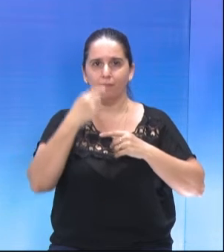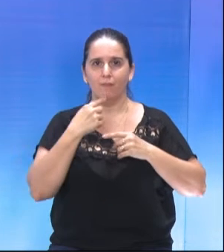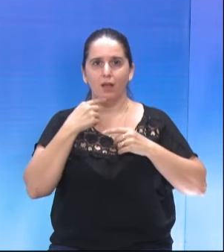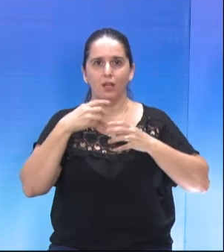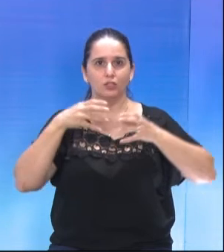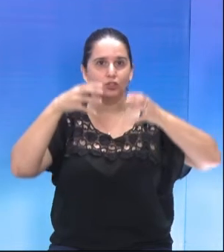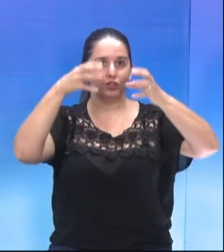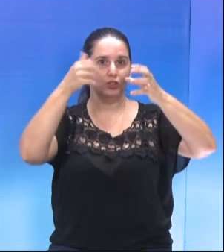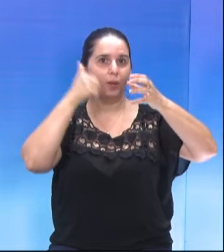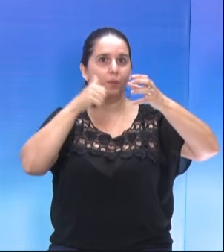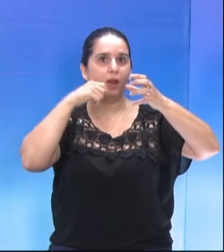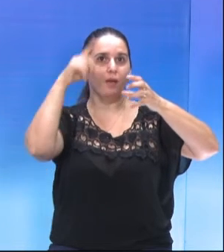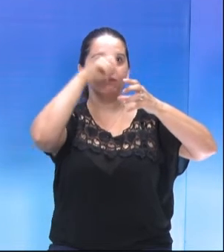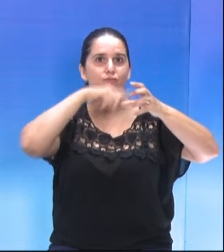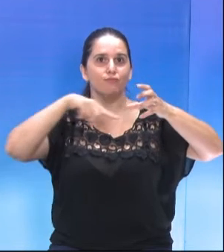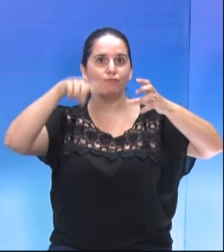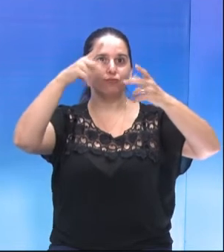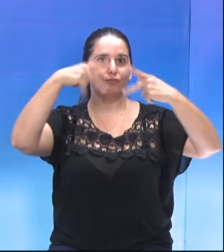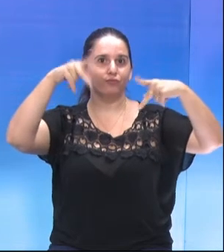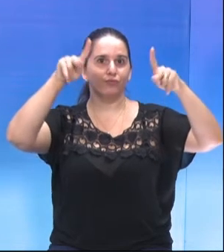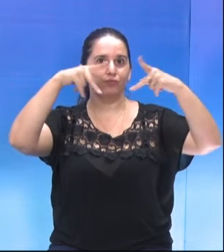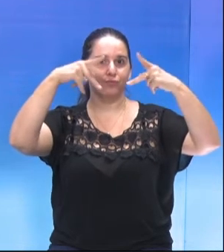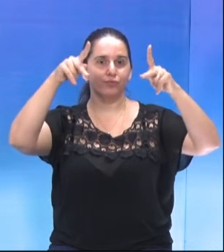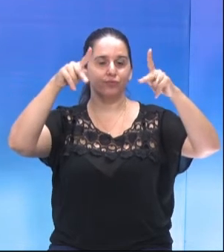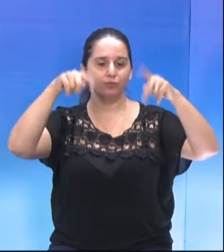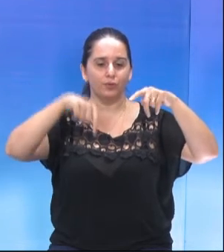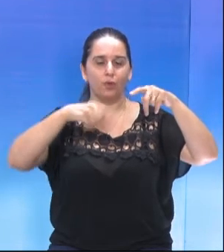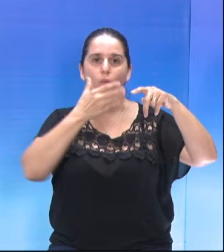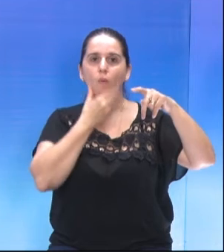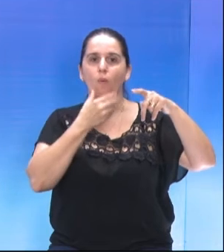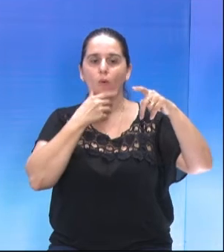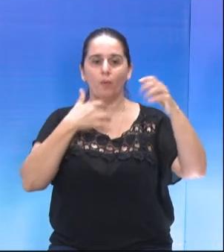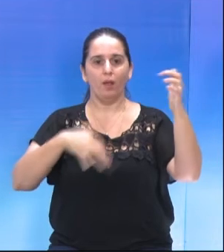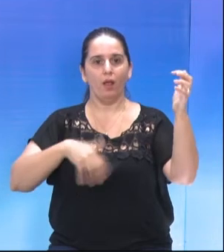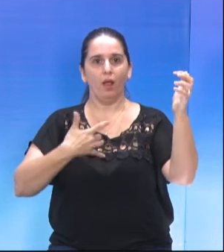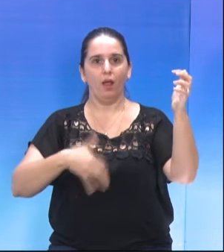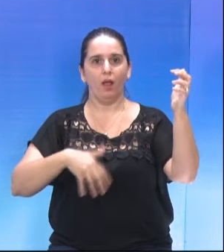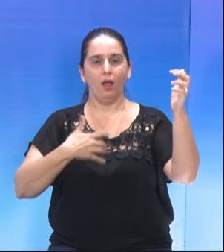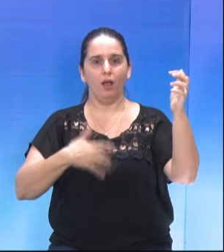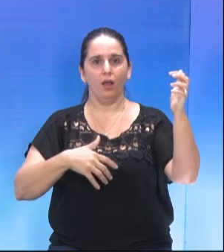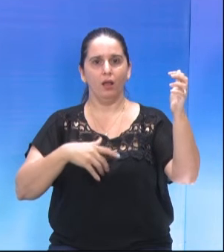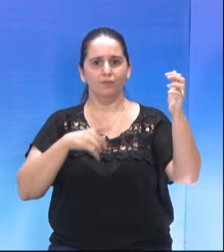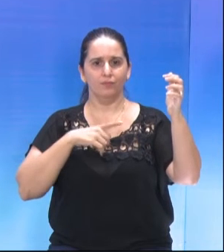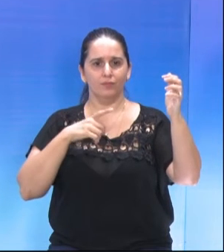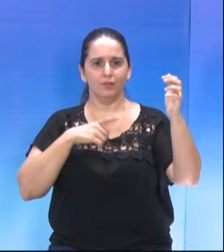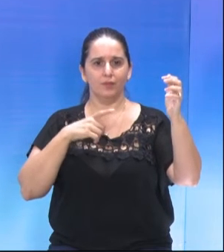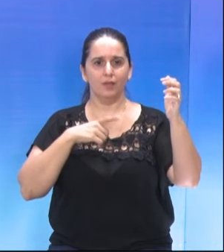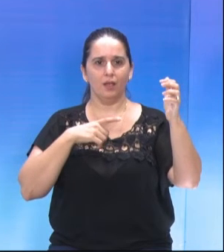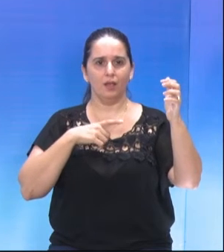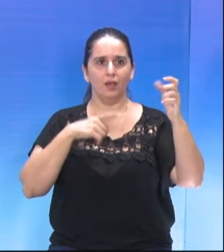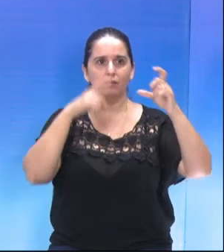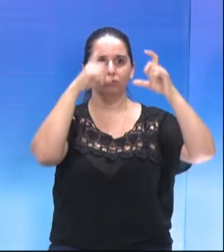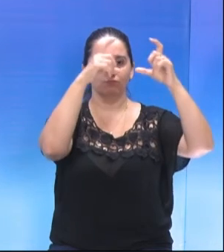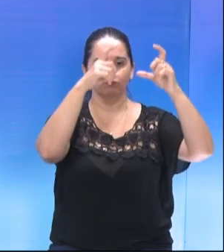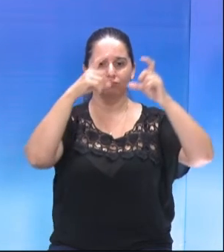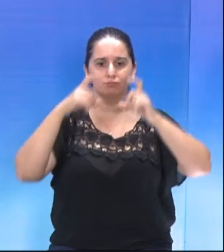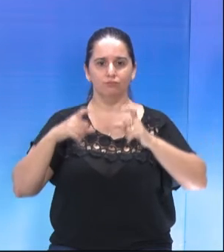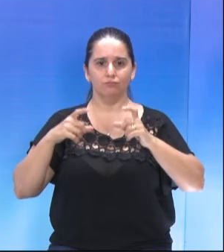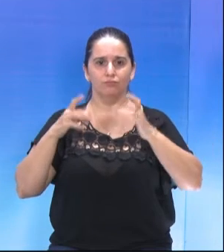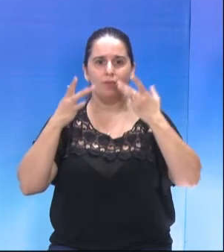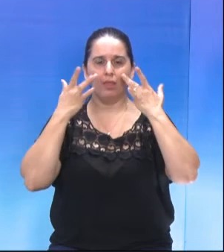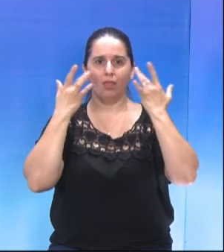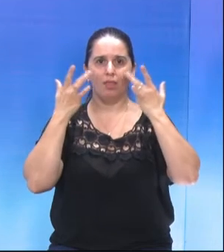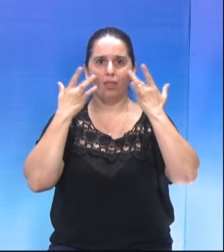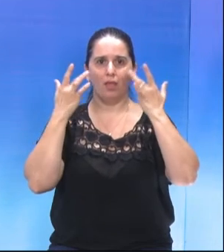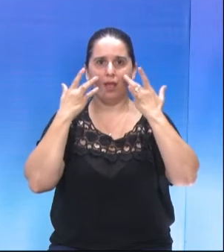imagem que nós analisamos, nós conseguimos observar que aqui há uma disposição cênica dos artistas no